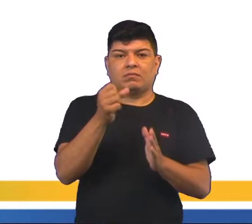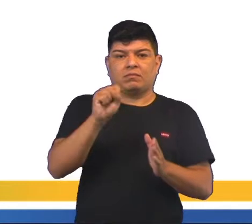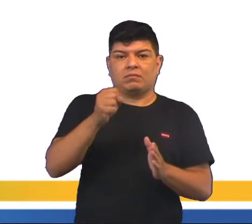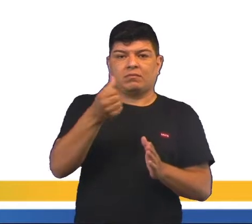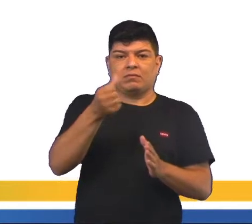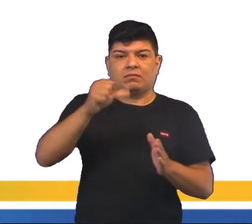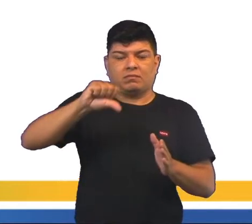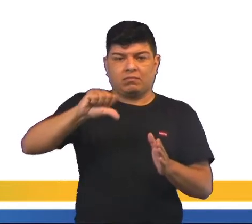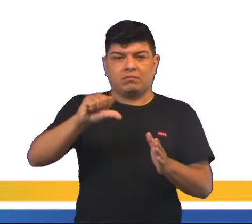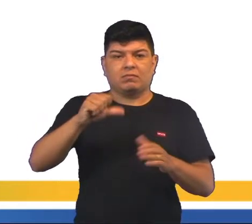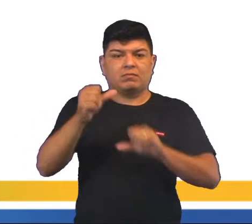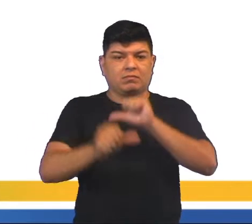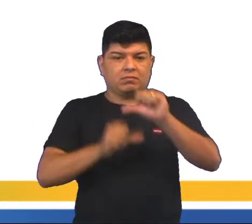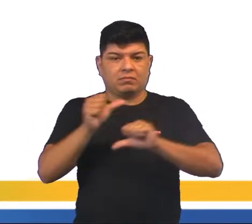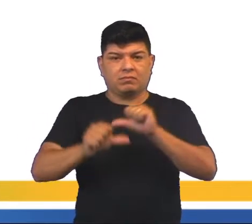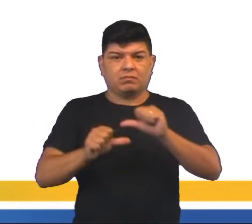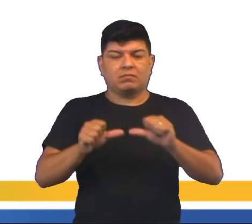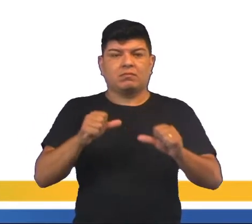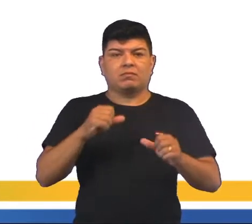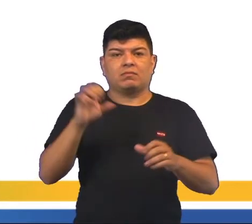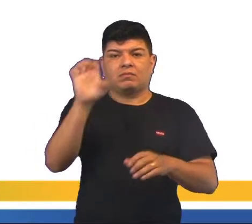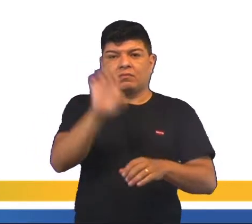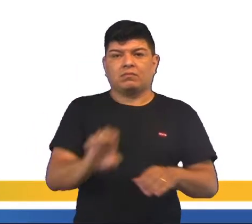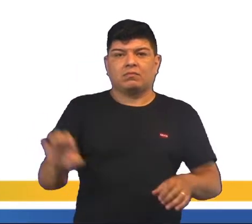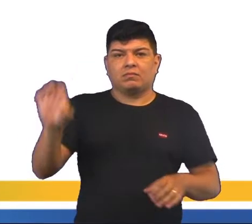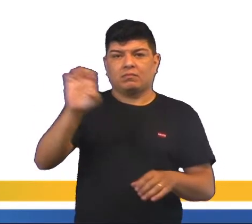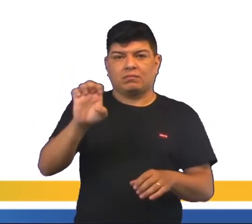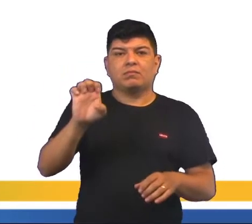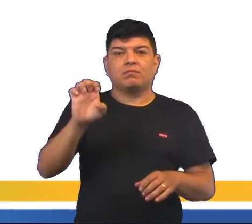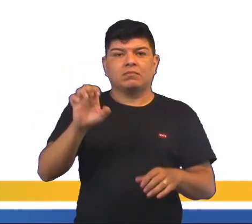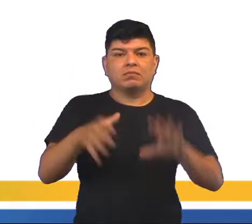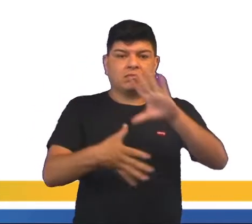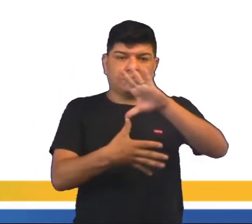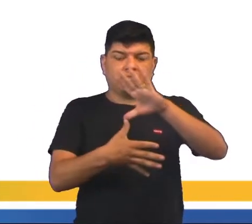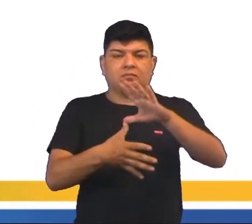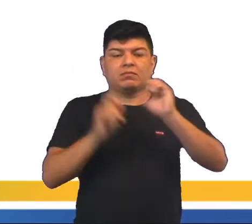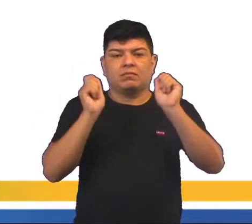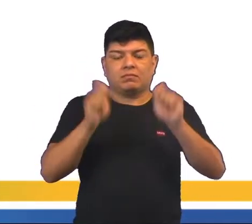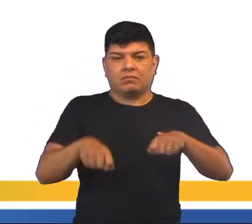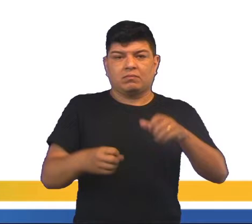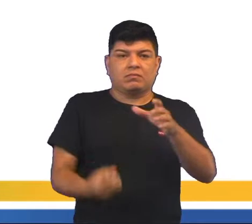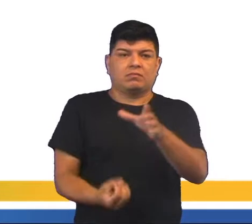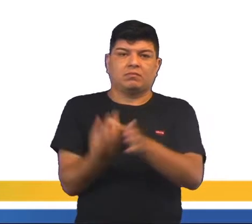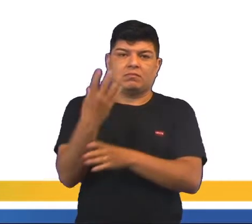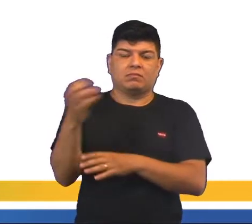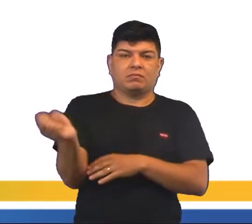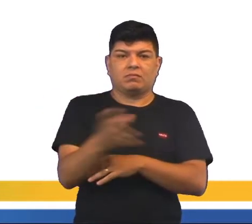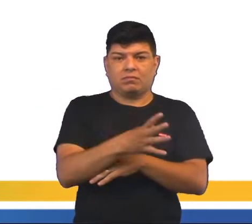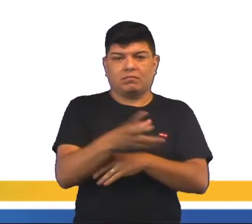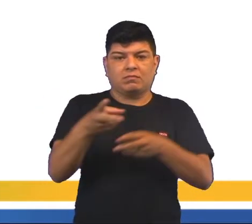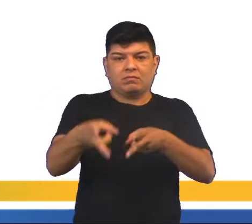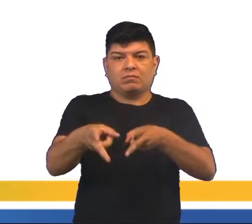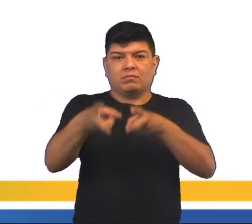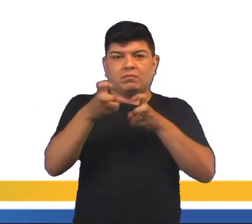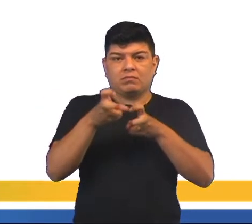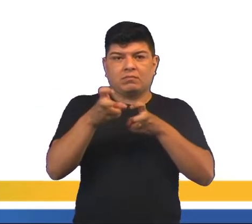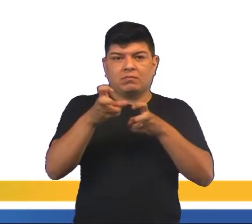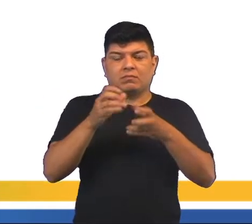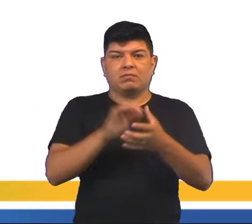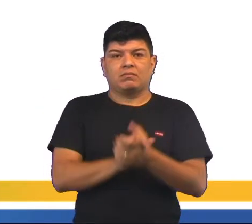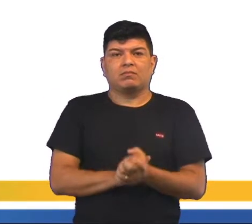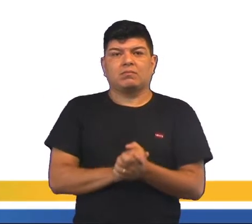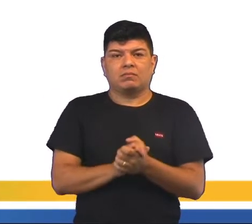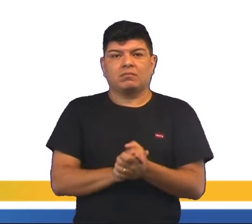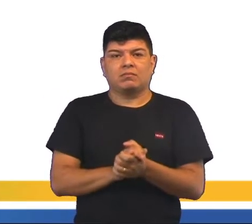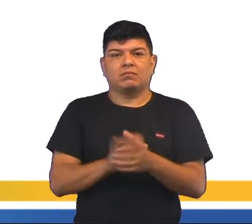as diversas transformações que marcaram a Europa e o continente americano possibilitaram o surgimento de novas concepções